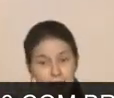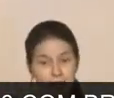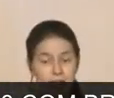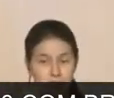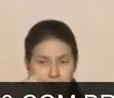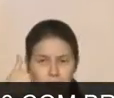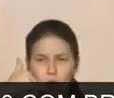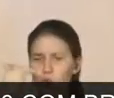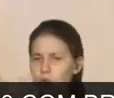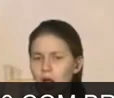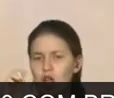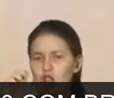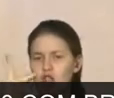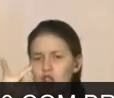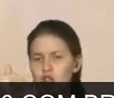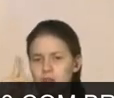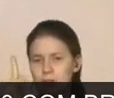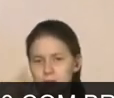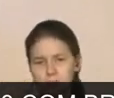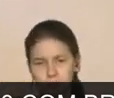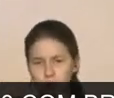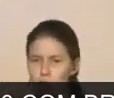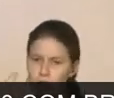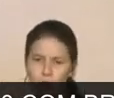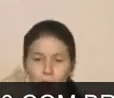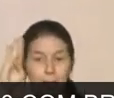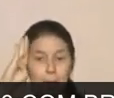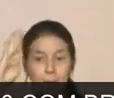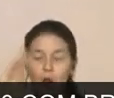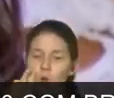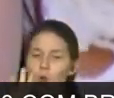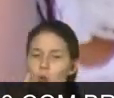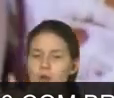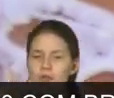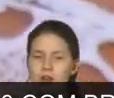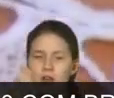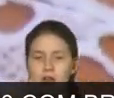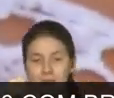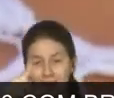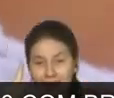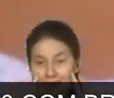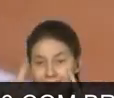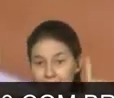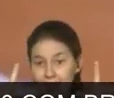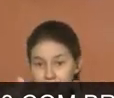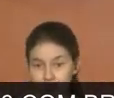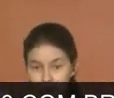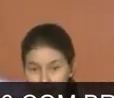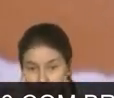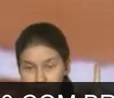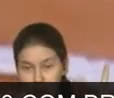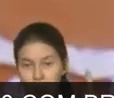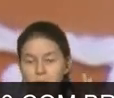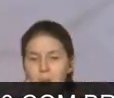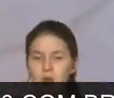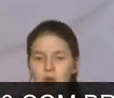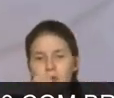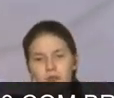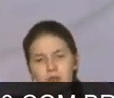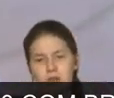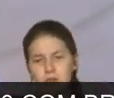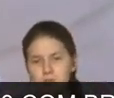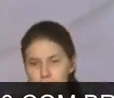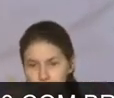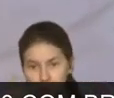de operadora e o Wi-Fi só acessa sites permitidos previamente. Na TV, só abre serviços de streaming infantis. Tudo